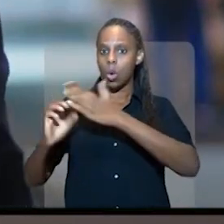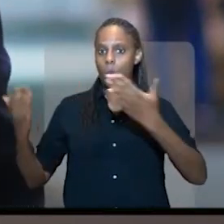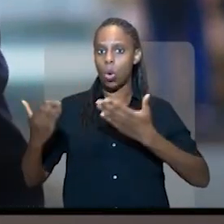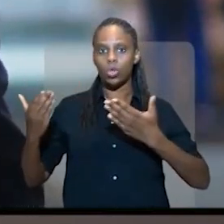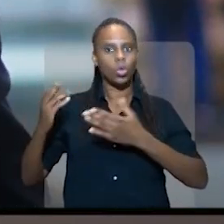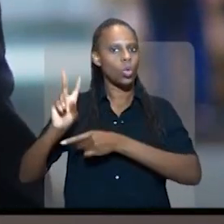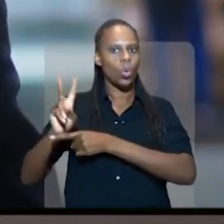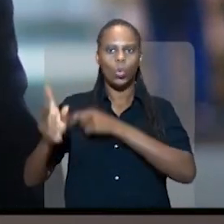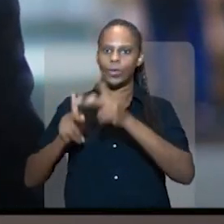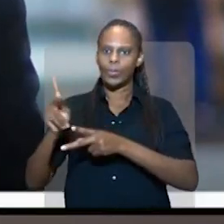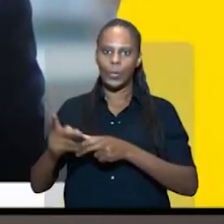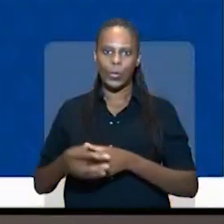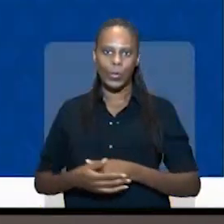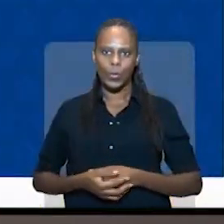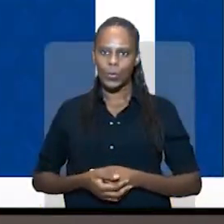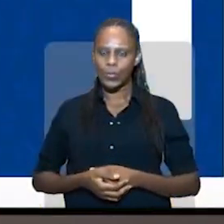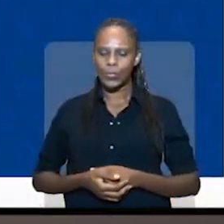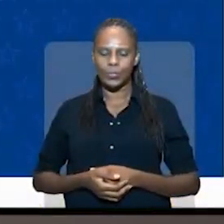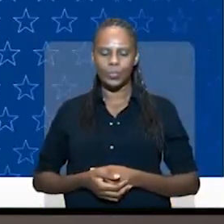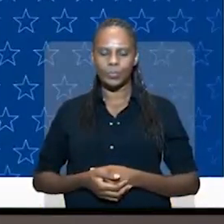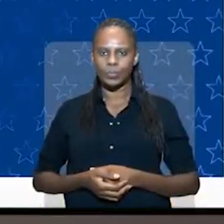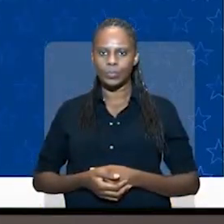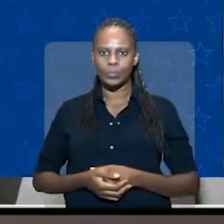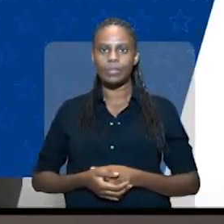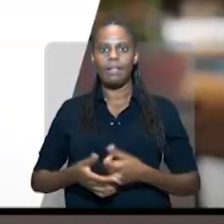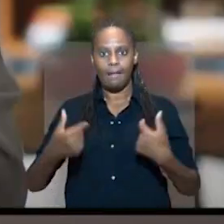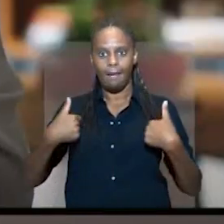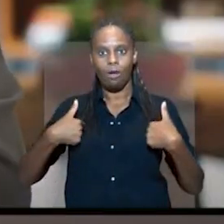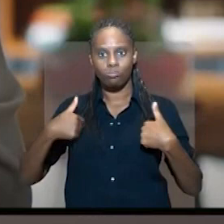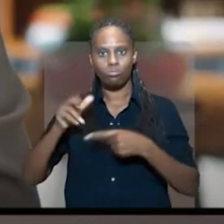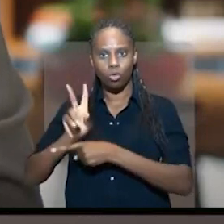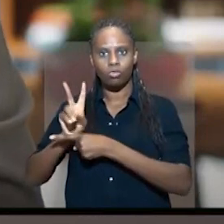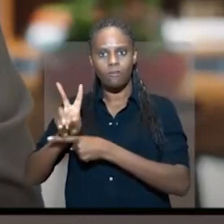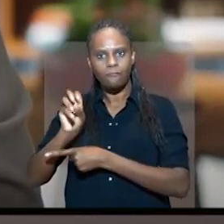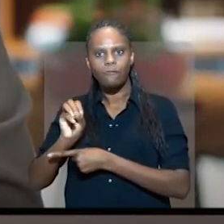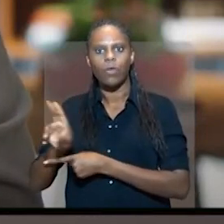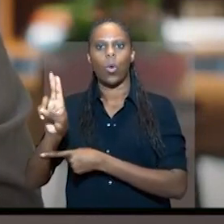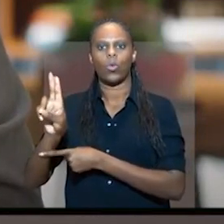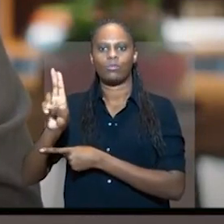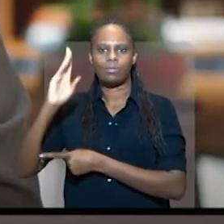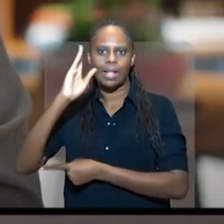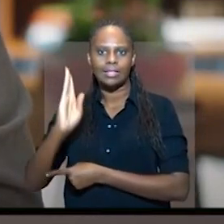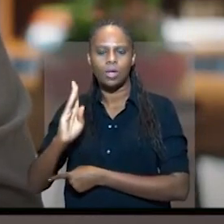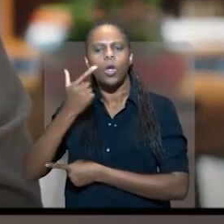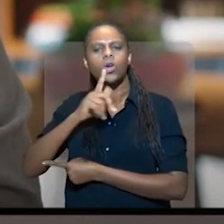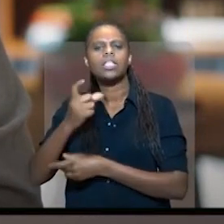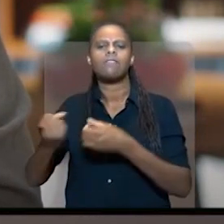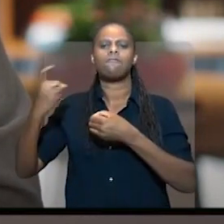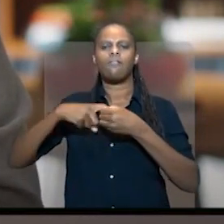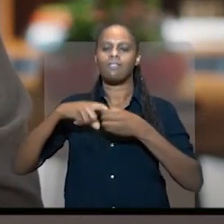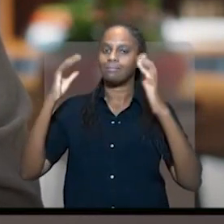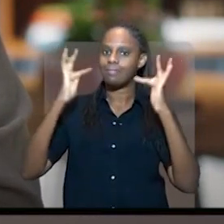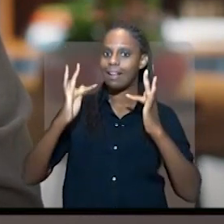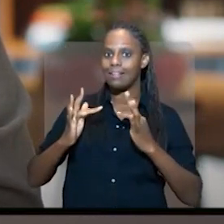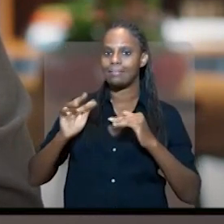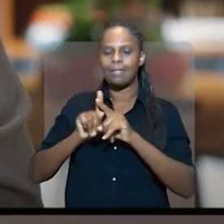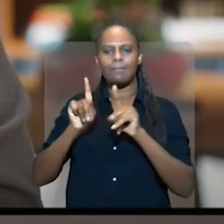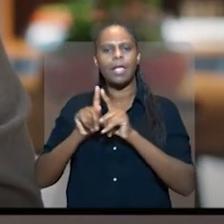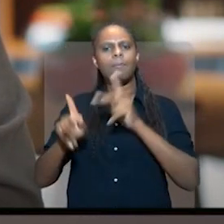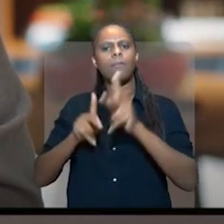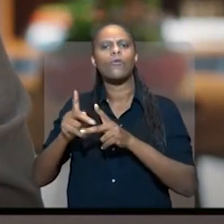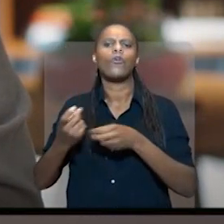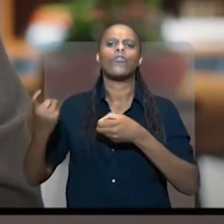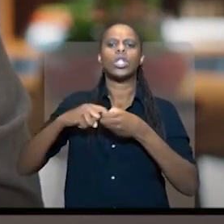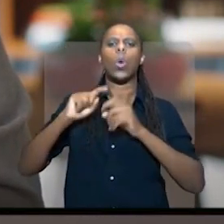que está aqui hoje não cuida do povo. Eu vou cuidar desse país, para que esse país possa voltar a ser feliz,